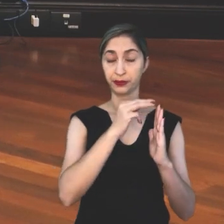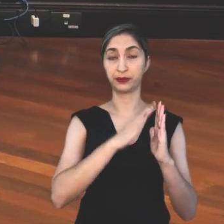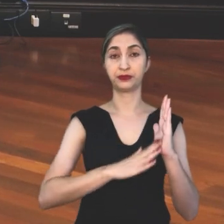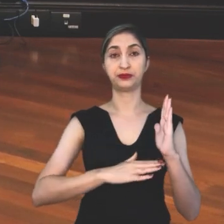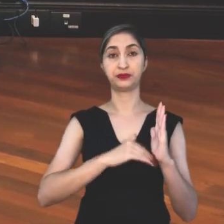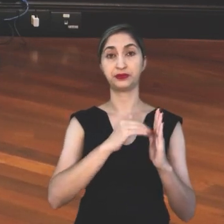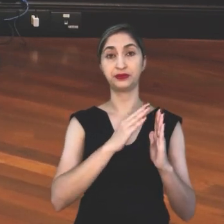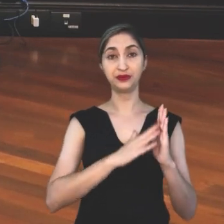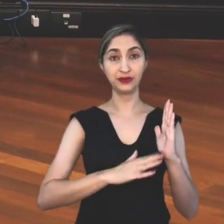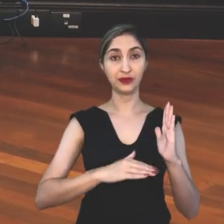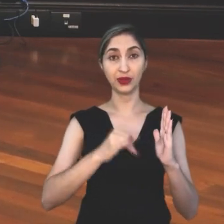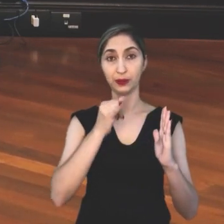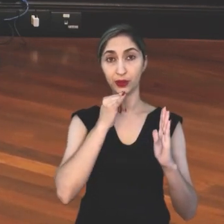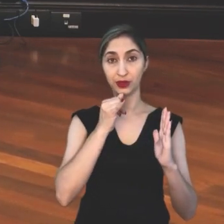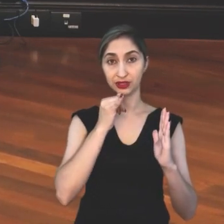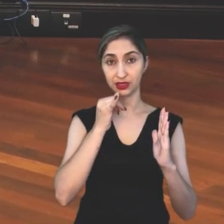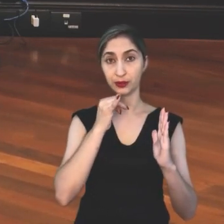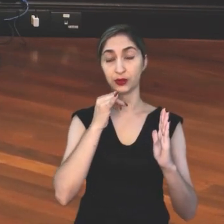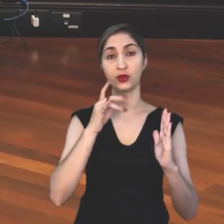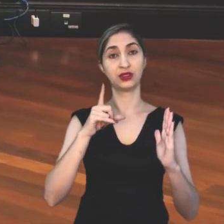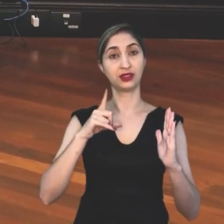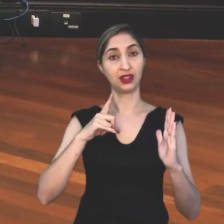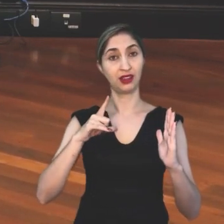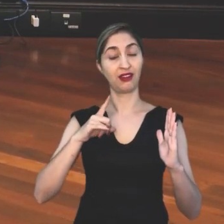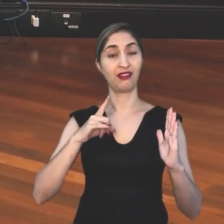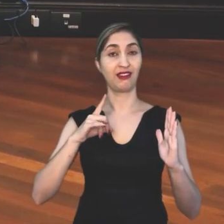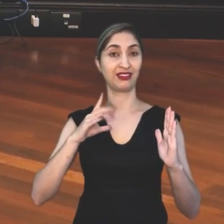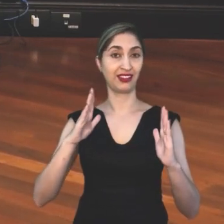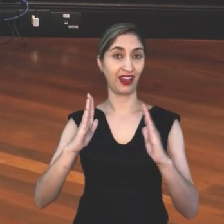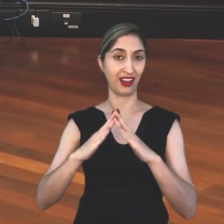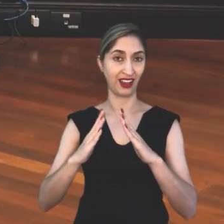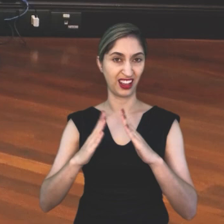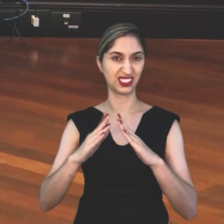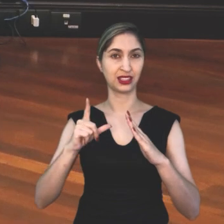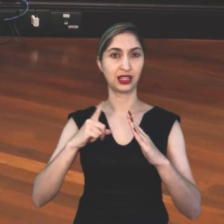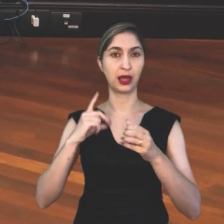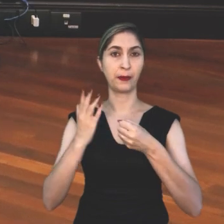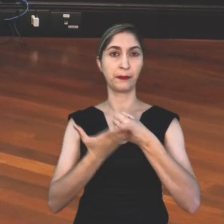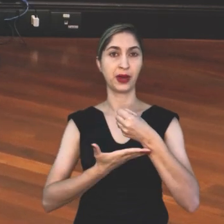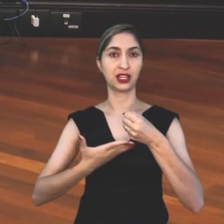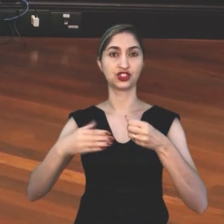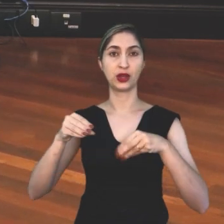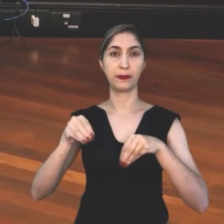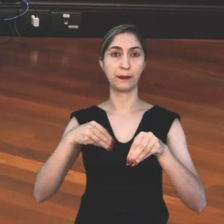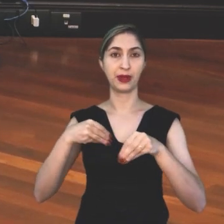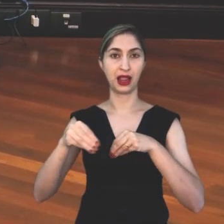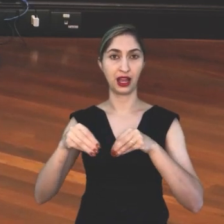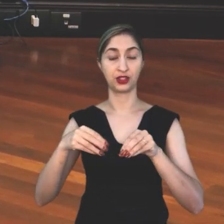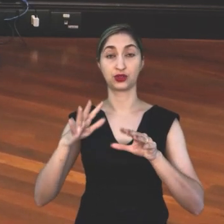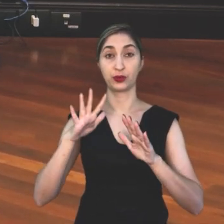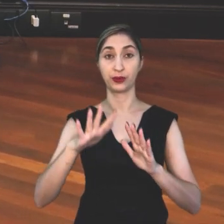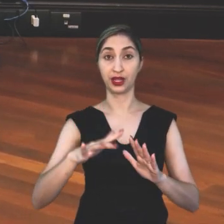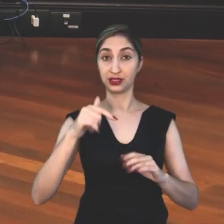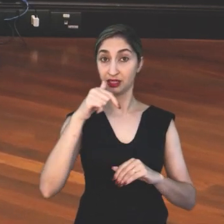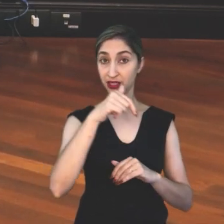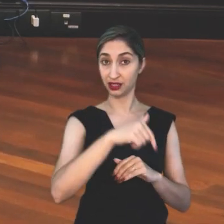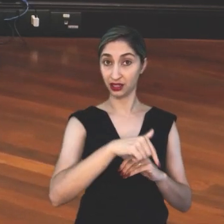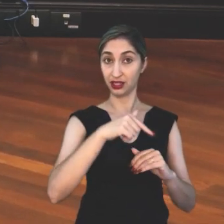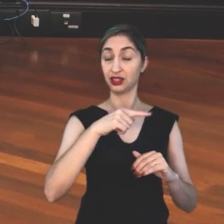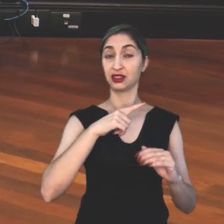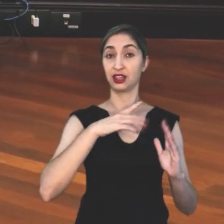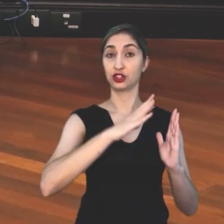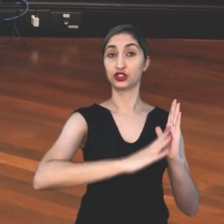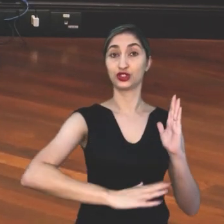grande parte dele é pintado em pigmento mineral, a gente vai ver ali em cima, a gente fala, não, a tinta da nossa casa, a nossa casa ela tem uma base de plástico, ela fica a